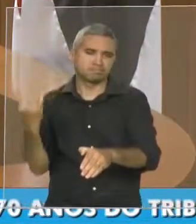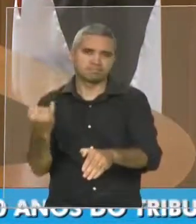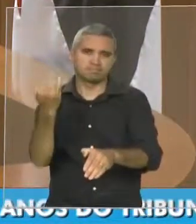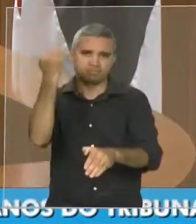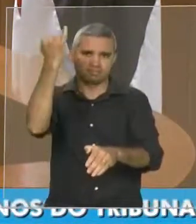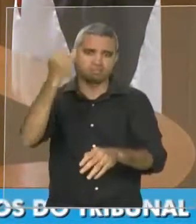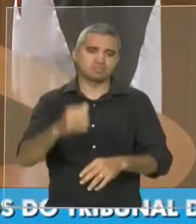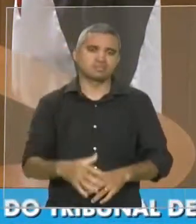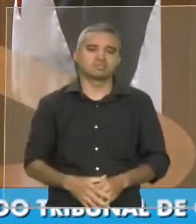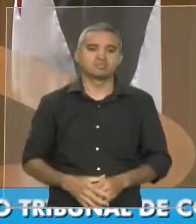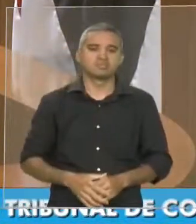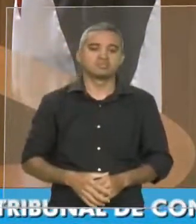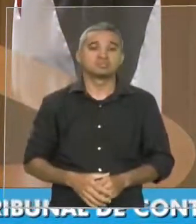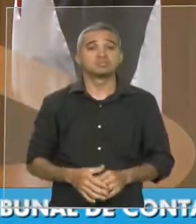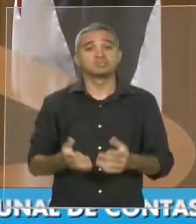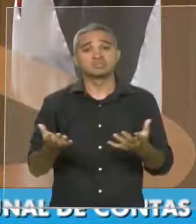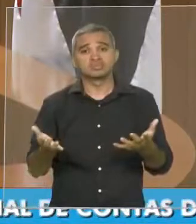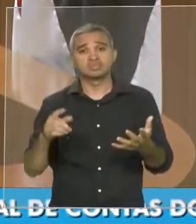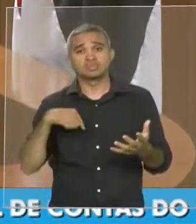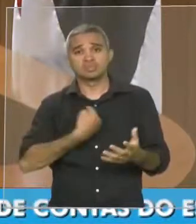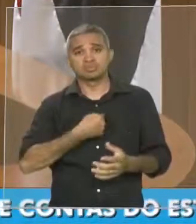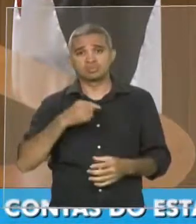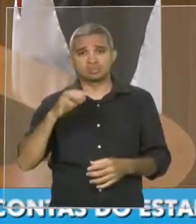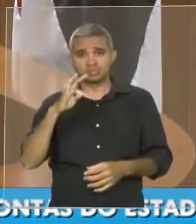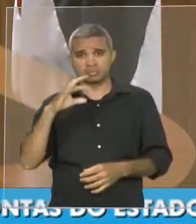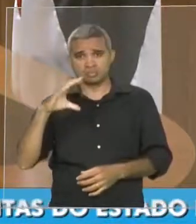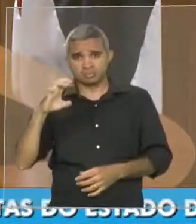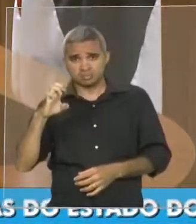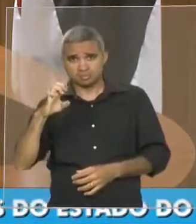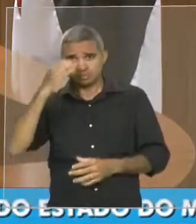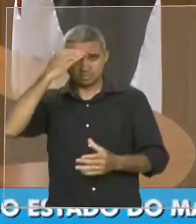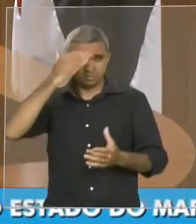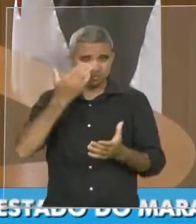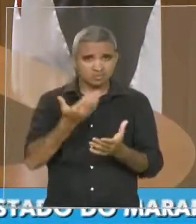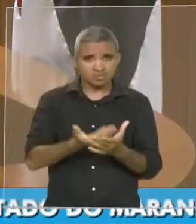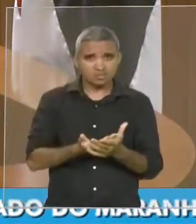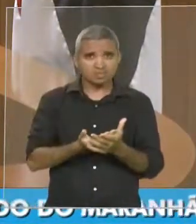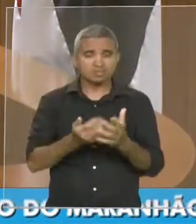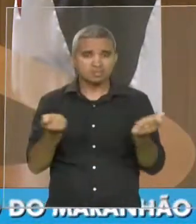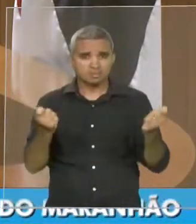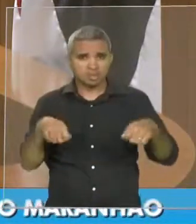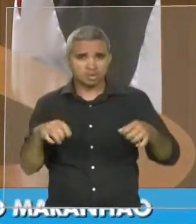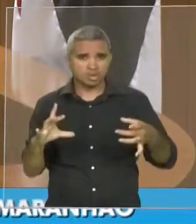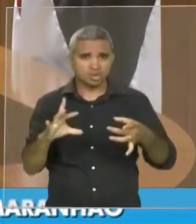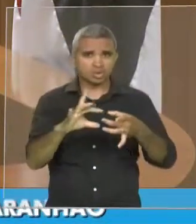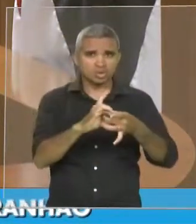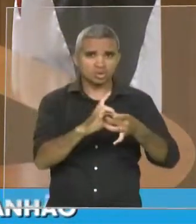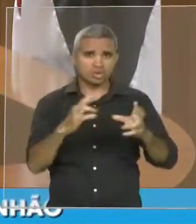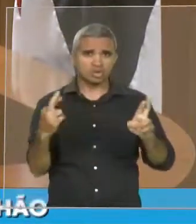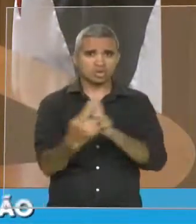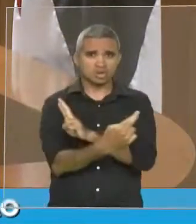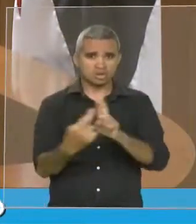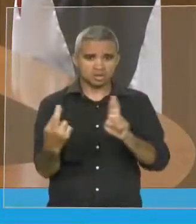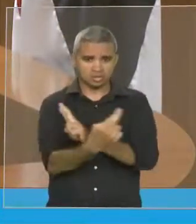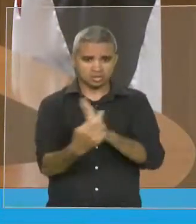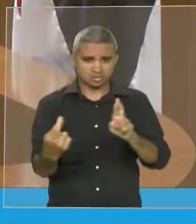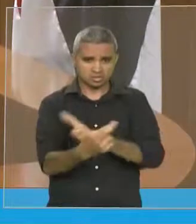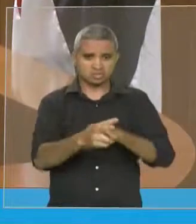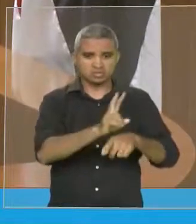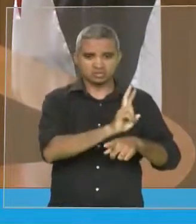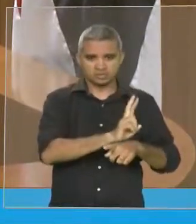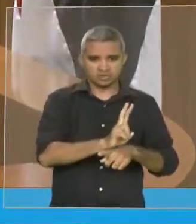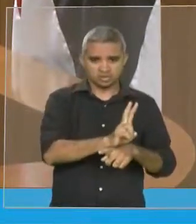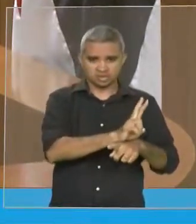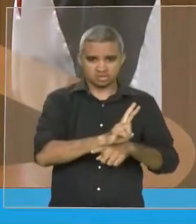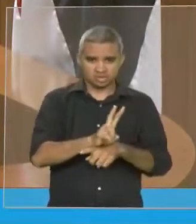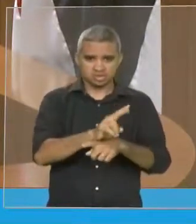Dentro dessa ótica, o TCE acredita na construção de um novo relacionamento entre fiscalizados